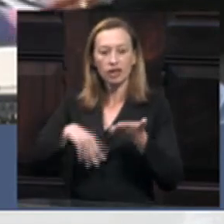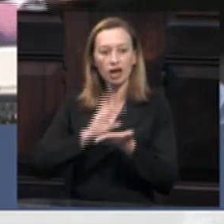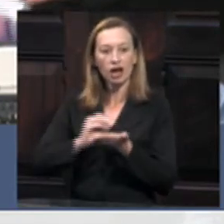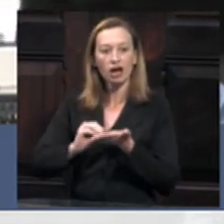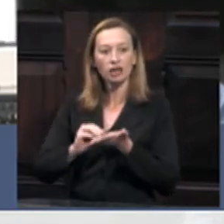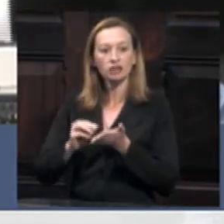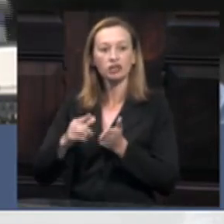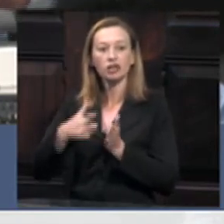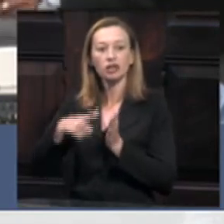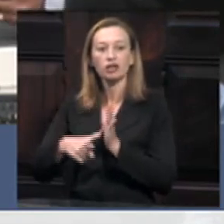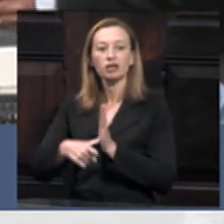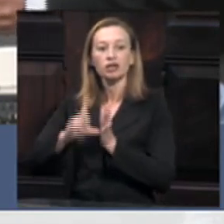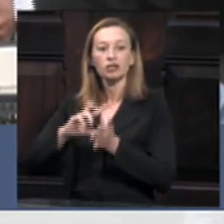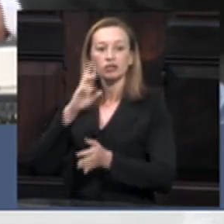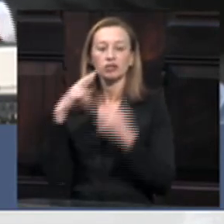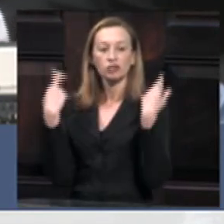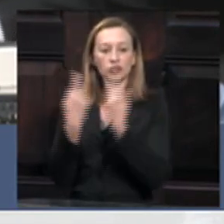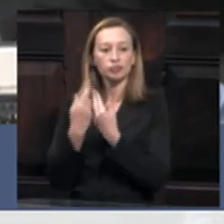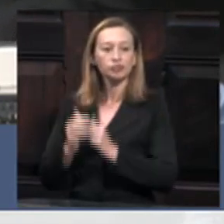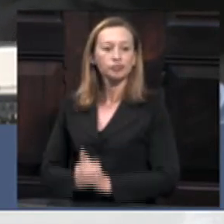da sessão anterior.